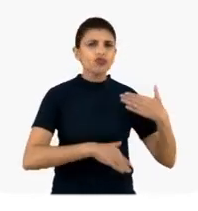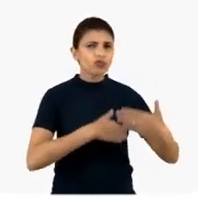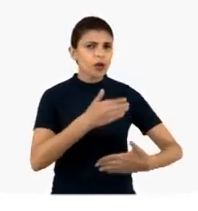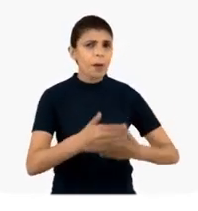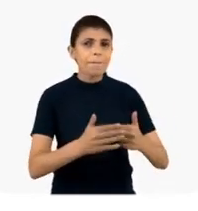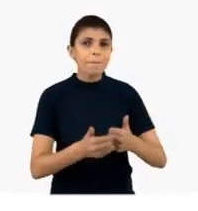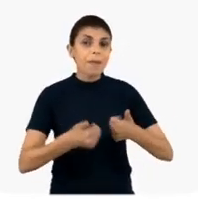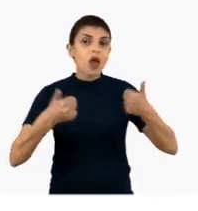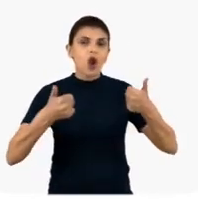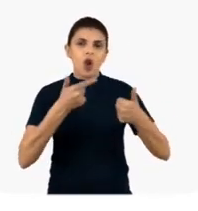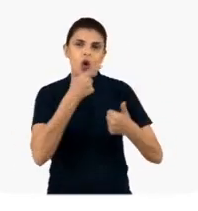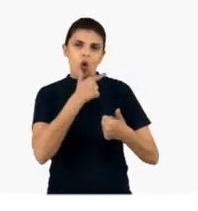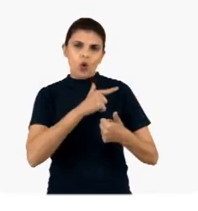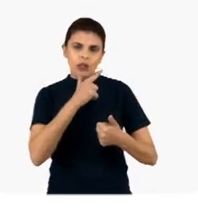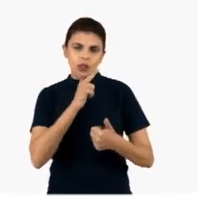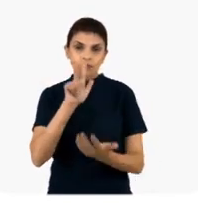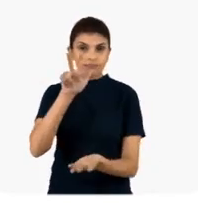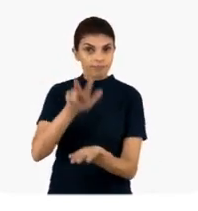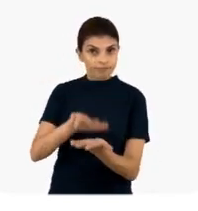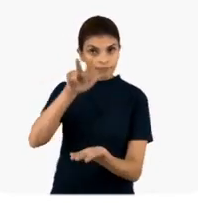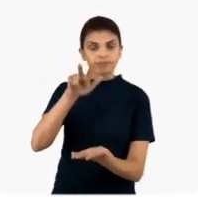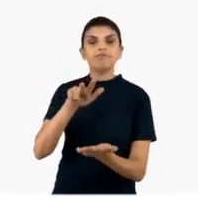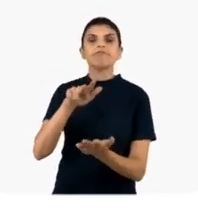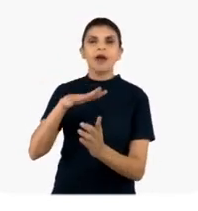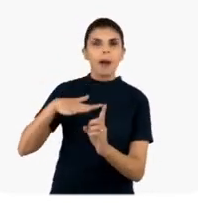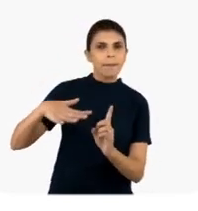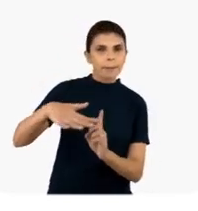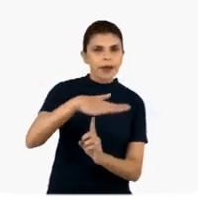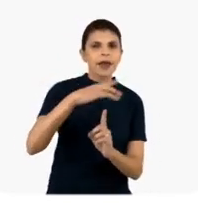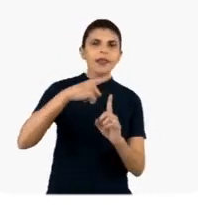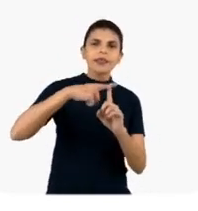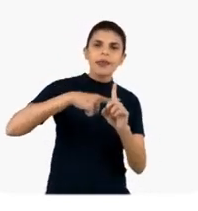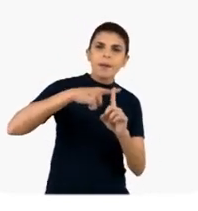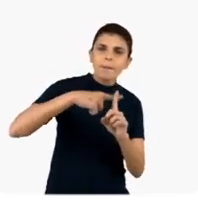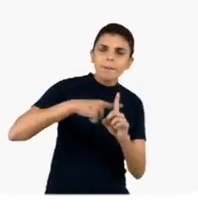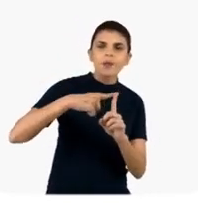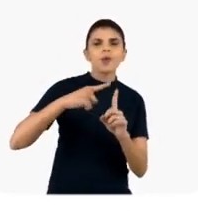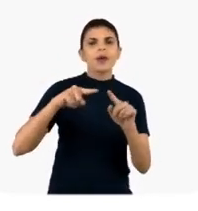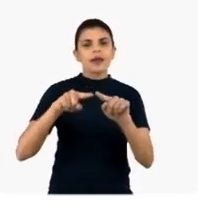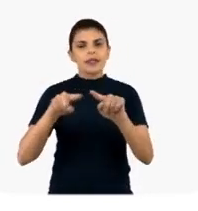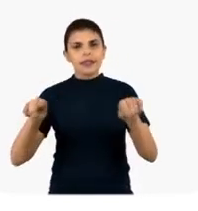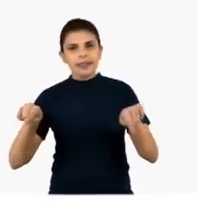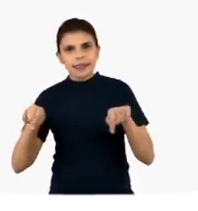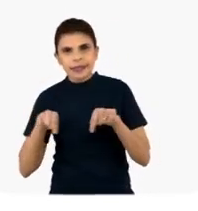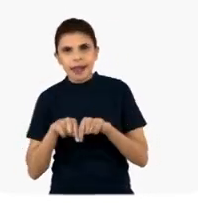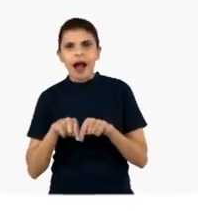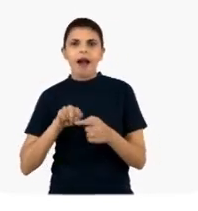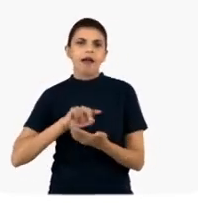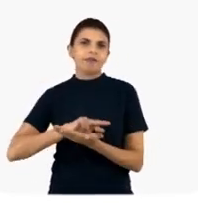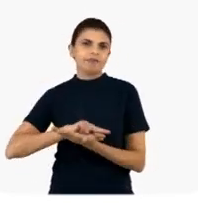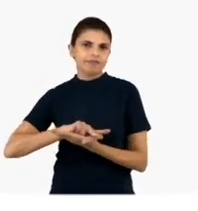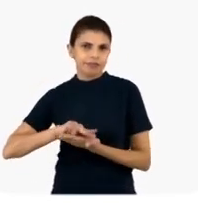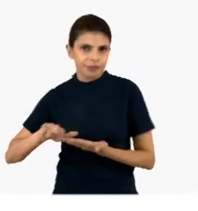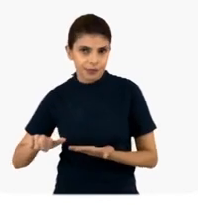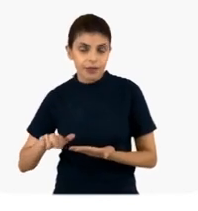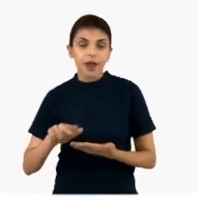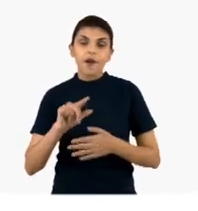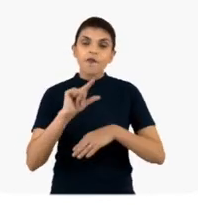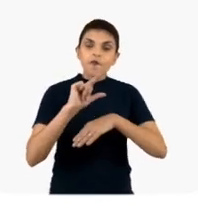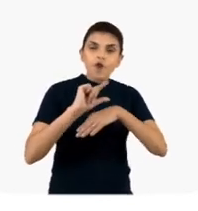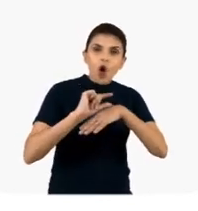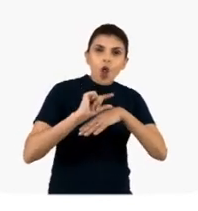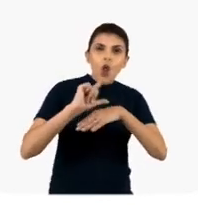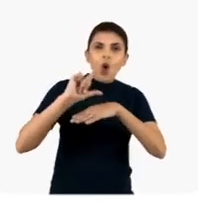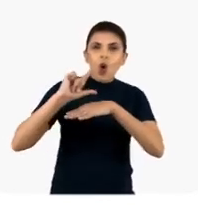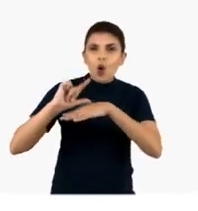para geração ou para melhoramento das condições ambientais, para redução da temperatura das salas, etc. E o